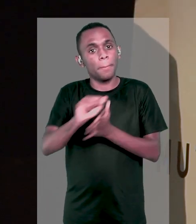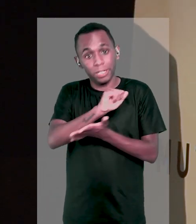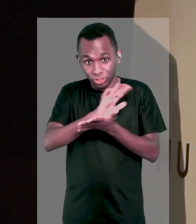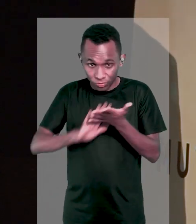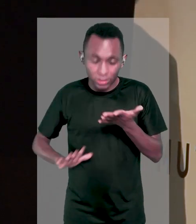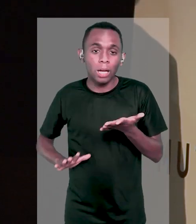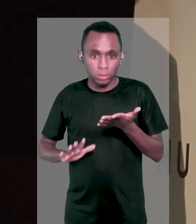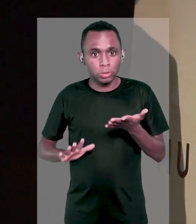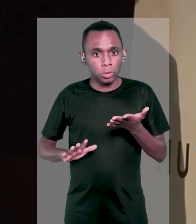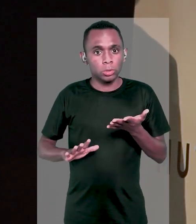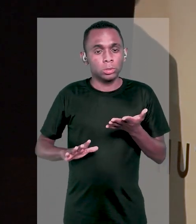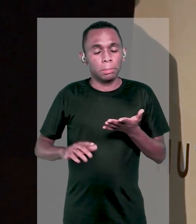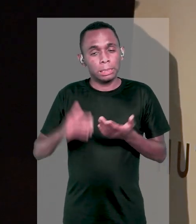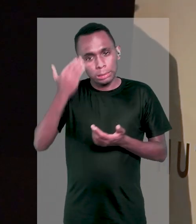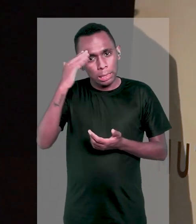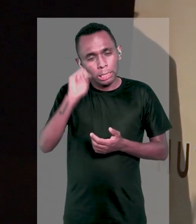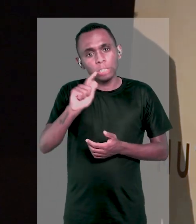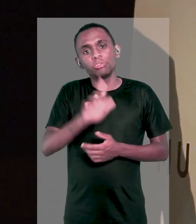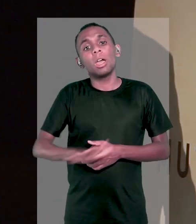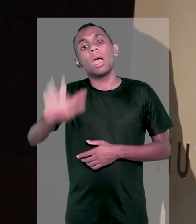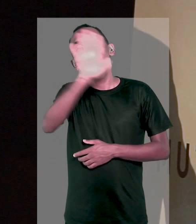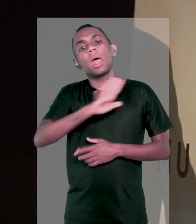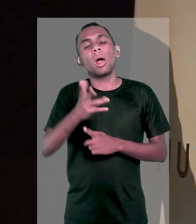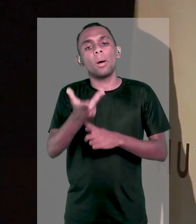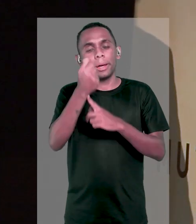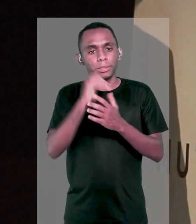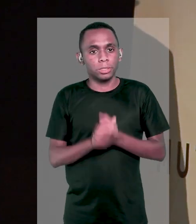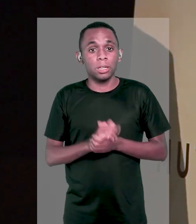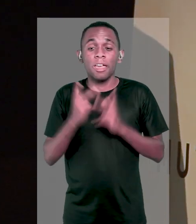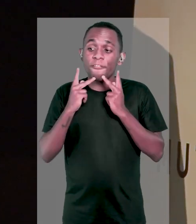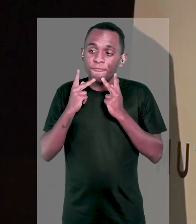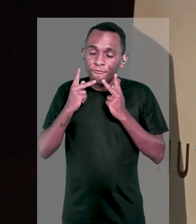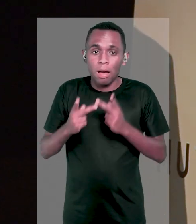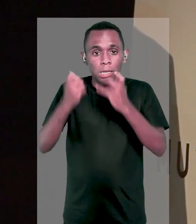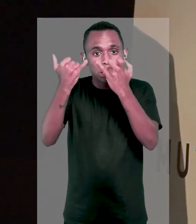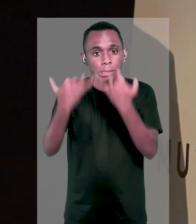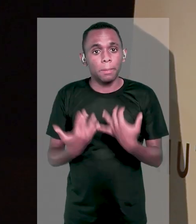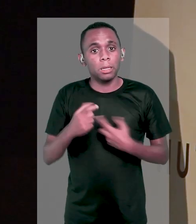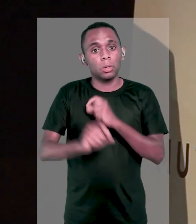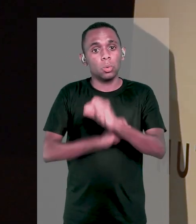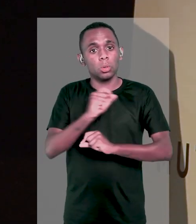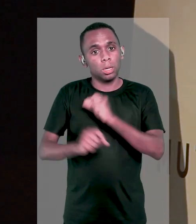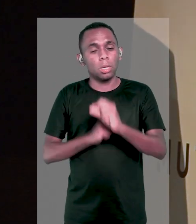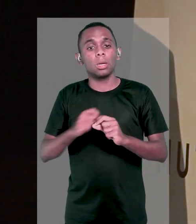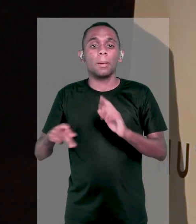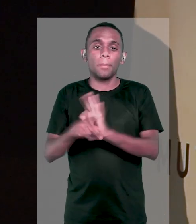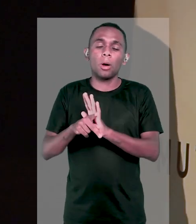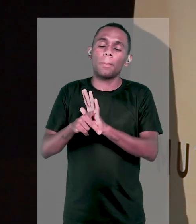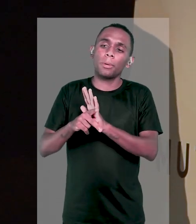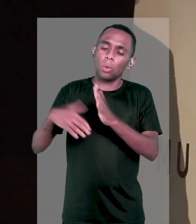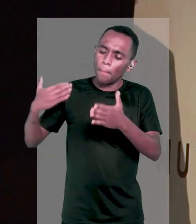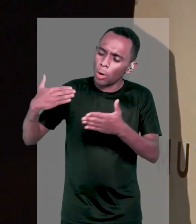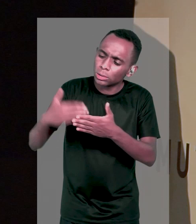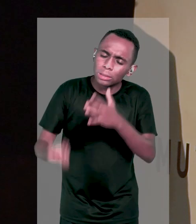de nós todos hoje seja esse mas como o Adalto é profundamente pessimista eu quero